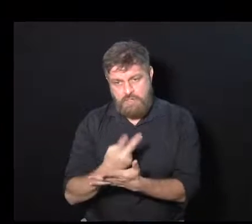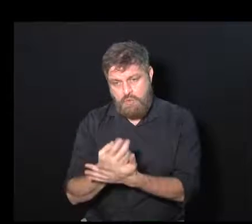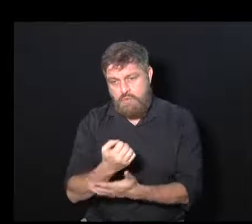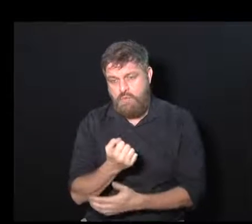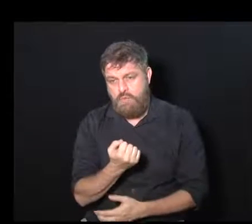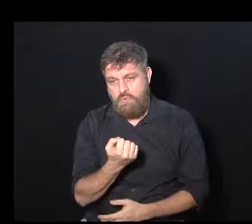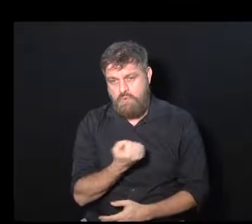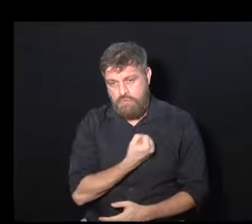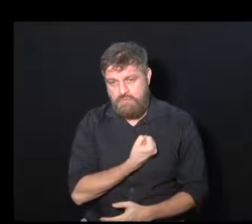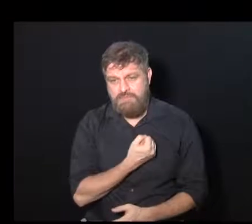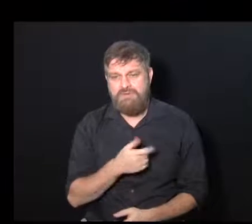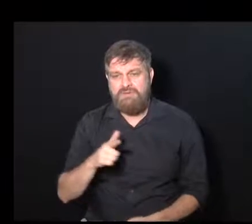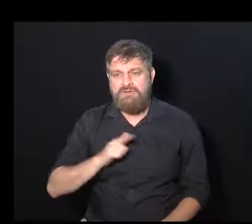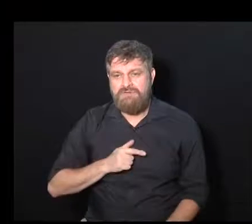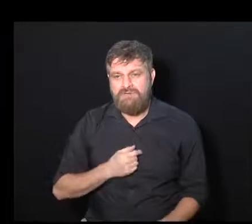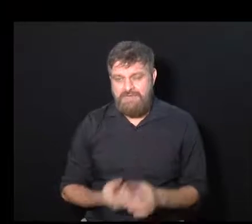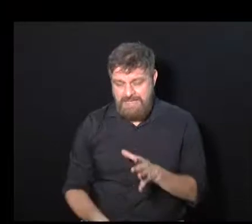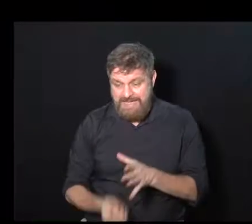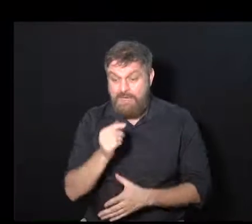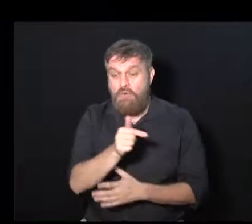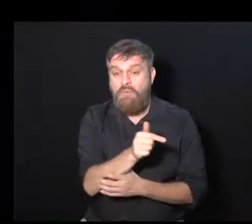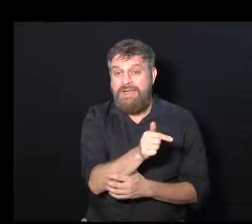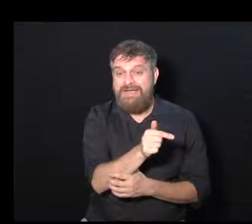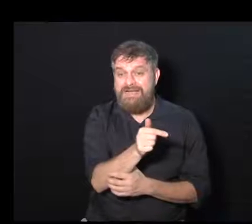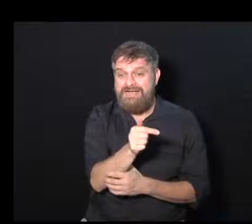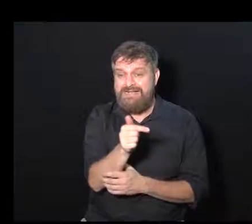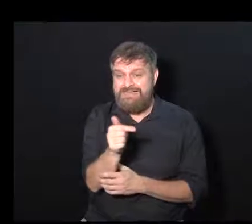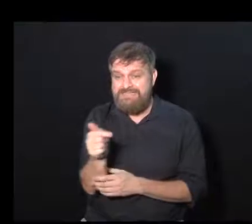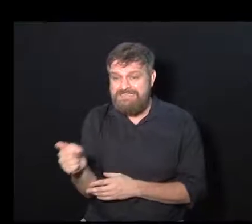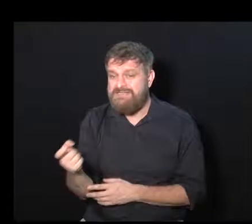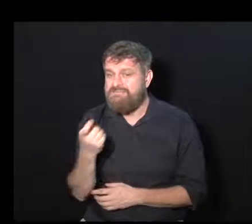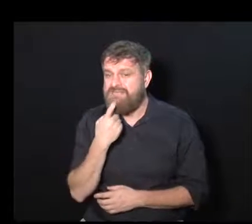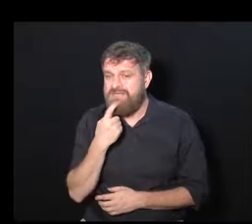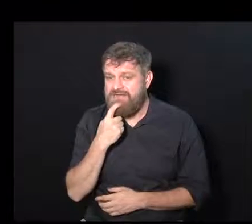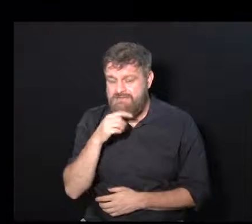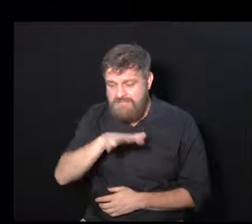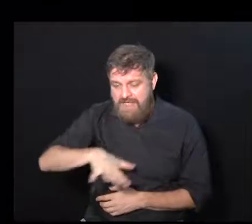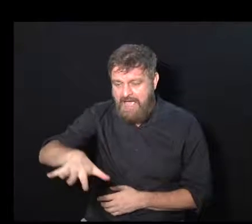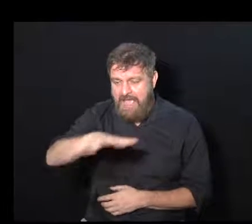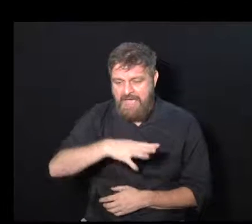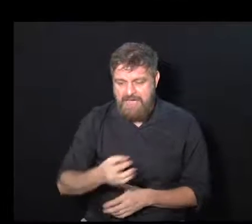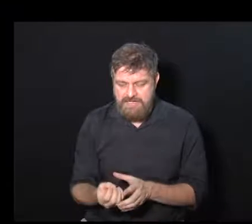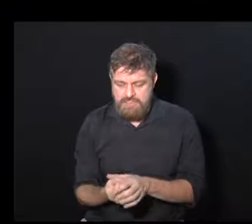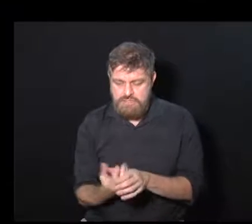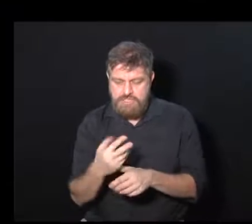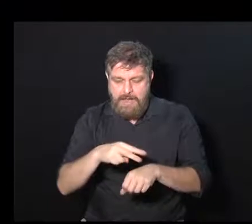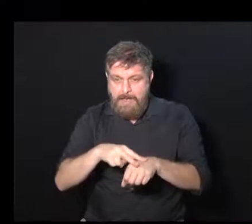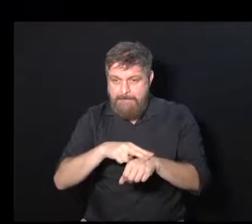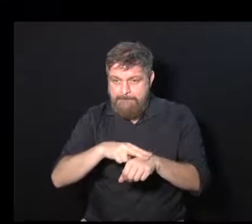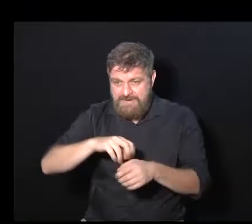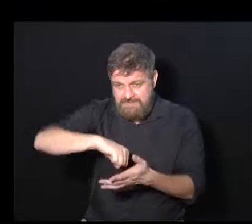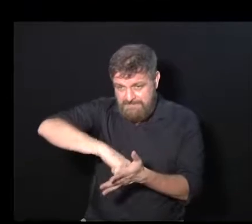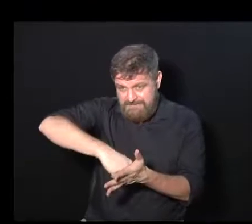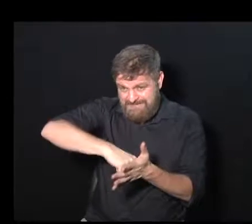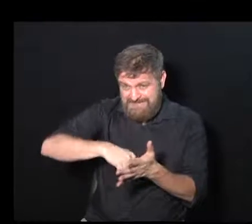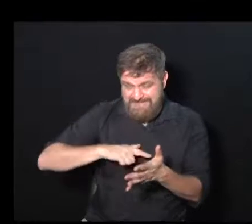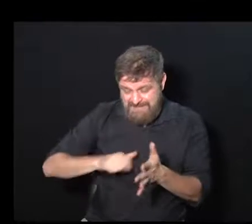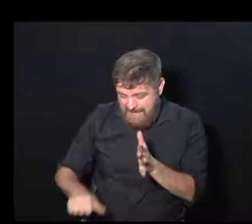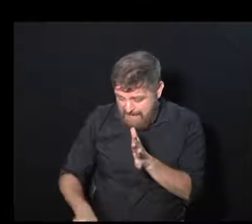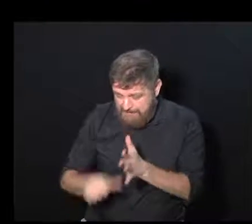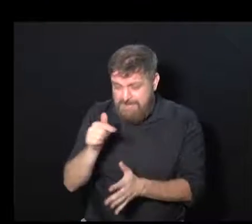11.385 de 2002, que instituiu a Semana Municipal de Fitoterapia de Campinas e que teve a sua primeira semana